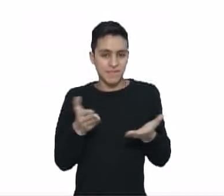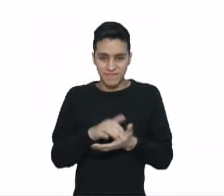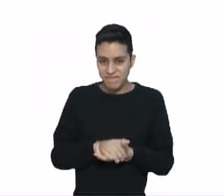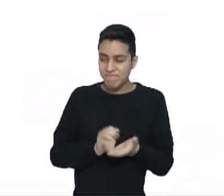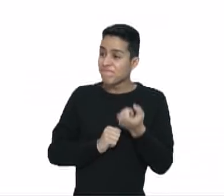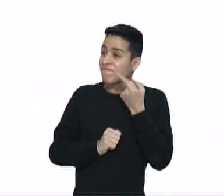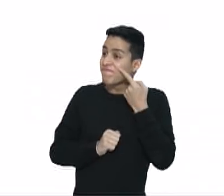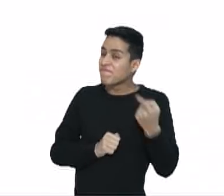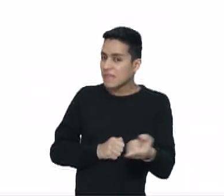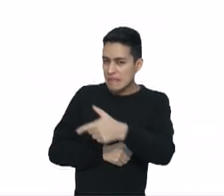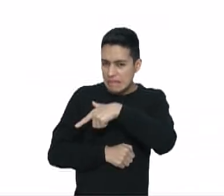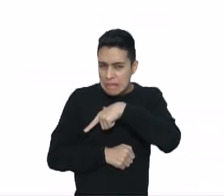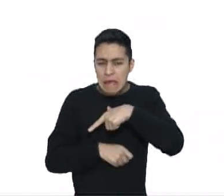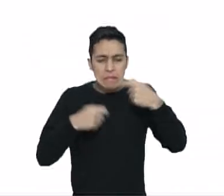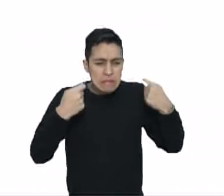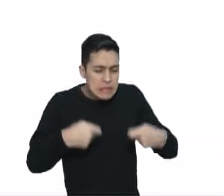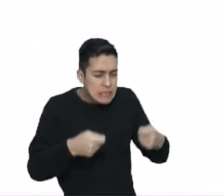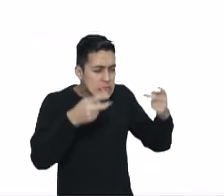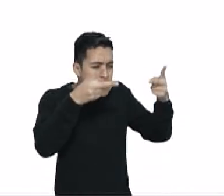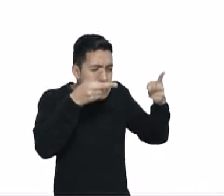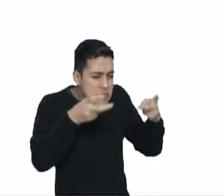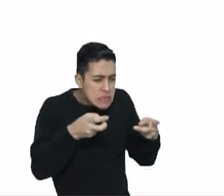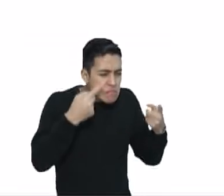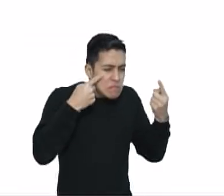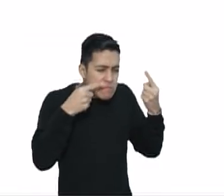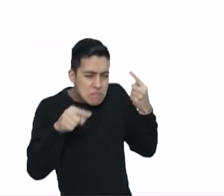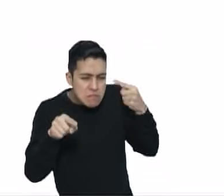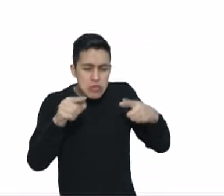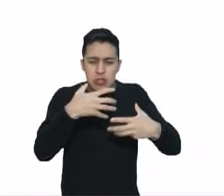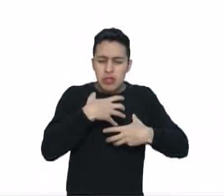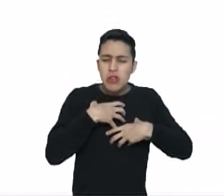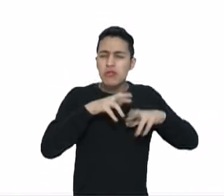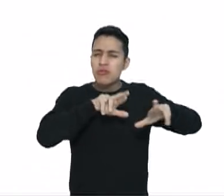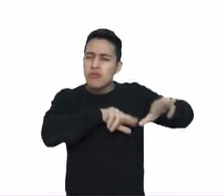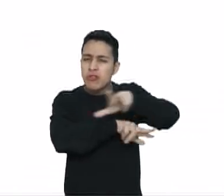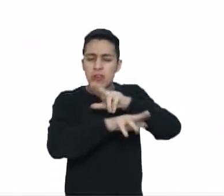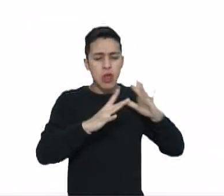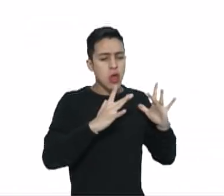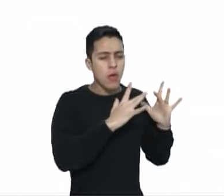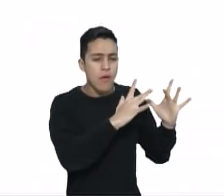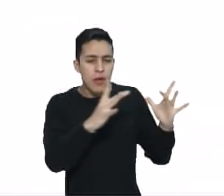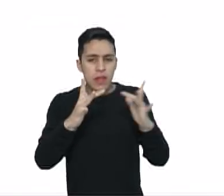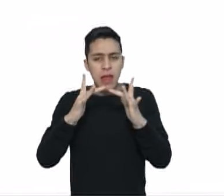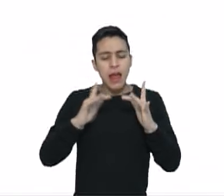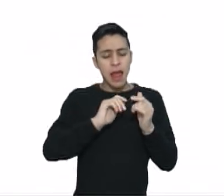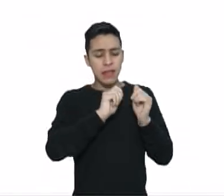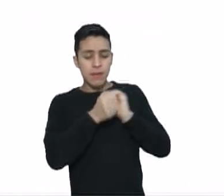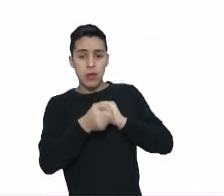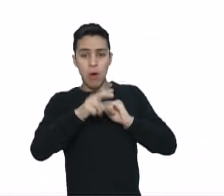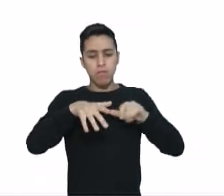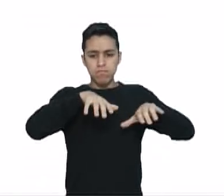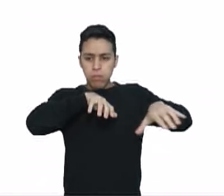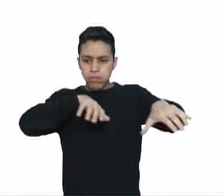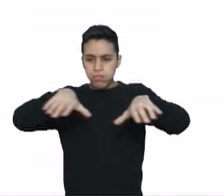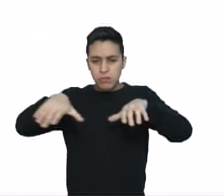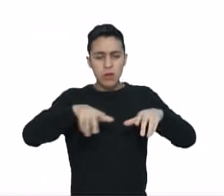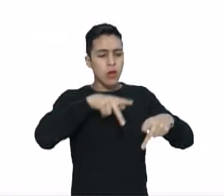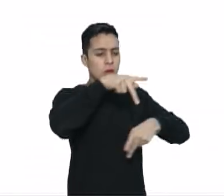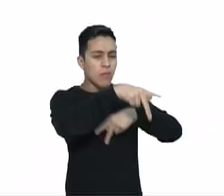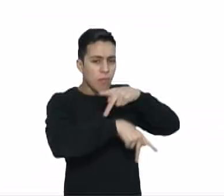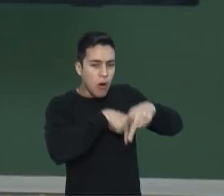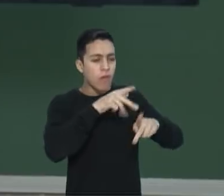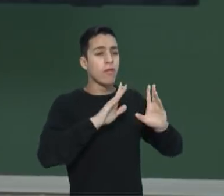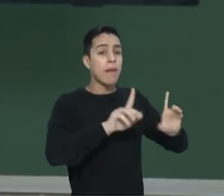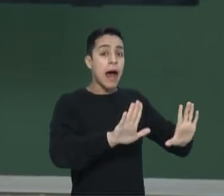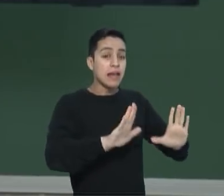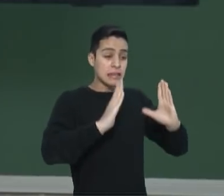gente tem que identificar e analisar as diferentes formas de contato, adaptação ou exclusão entre as populações em diferentes tempos